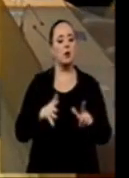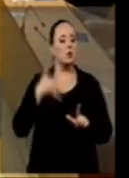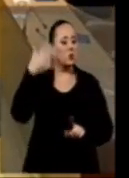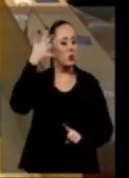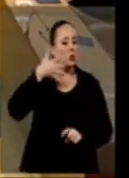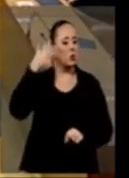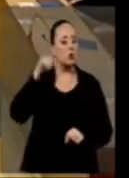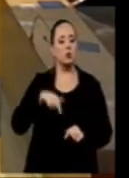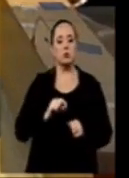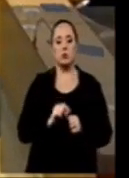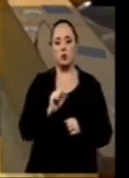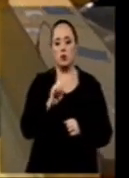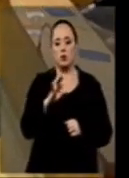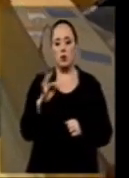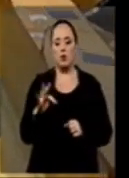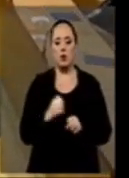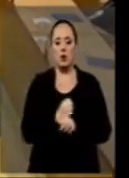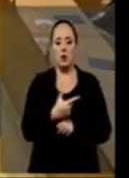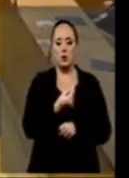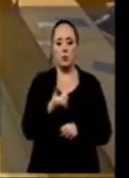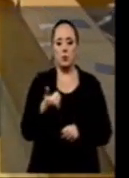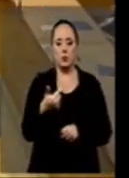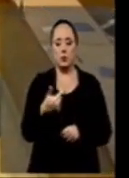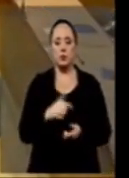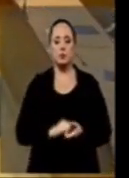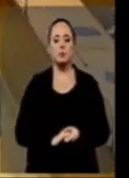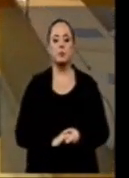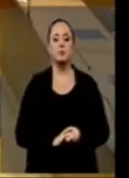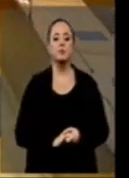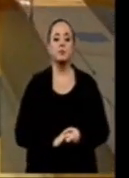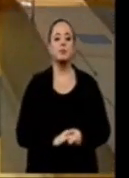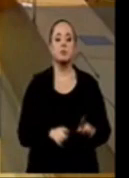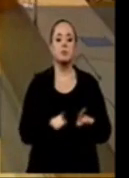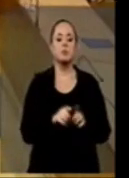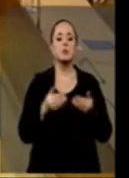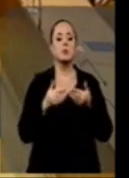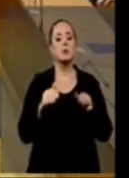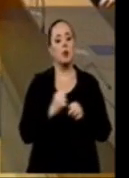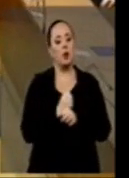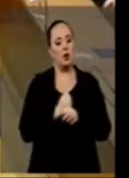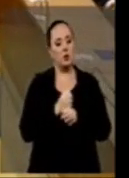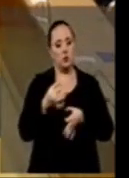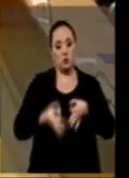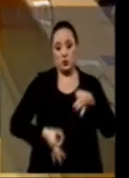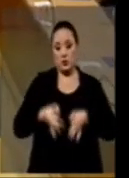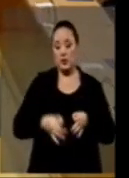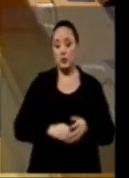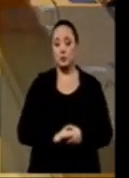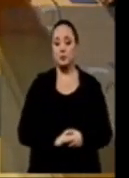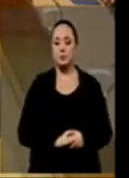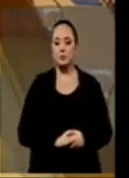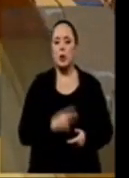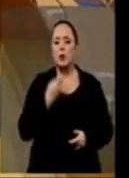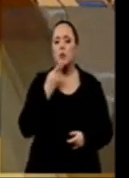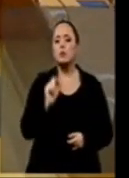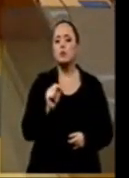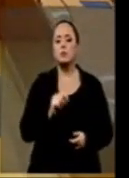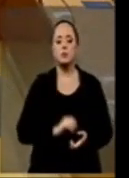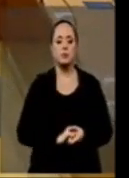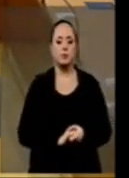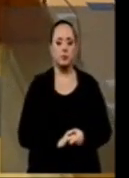casa no ano de 2012 também na abertura do ano judiciário disse ele